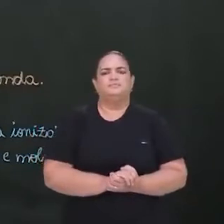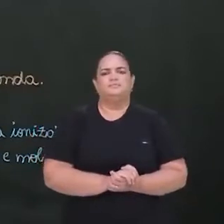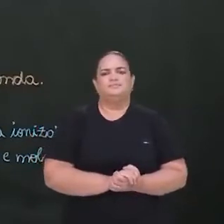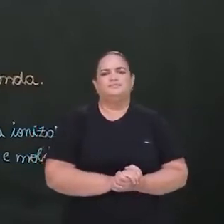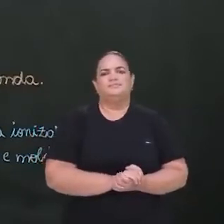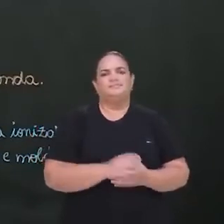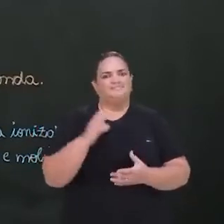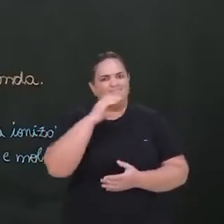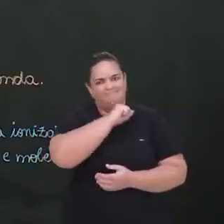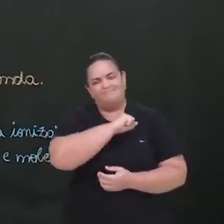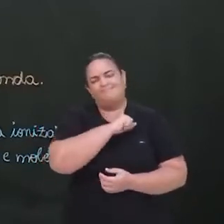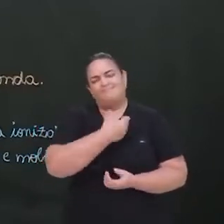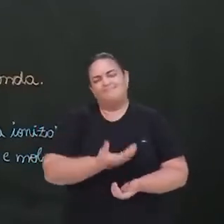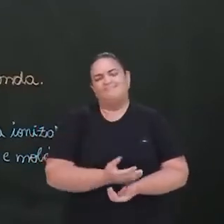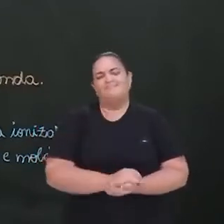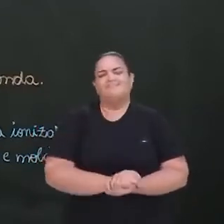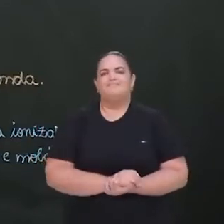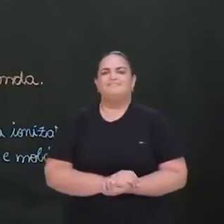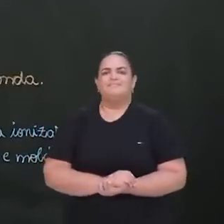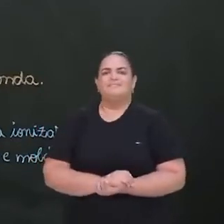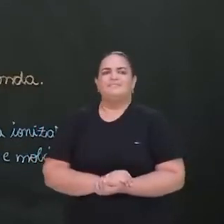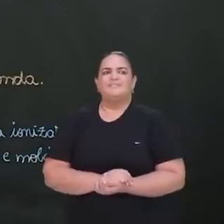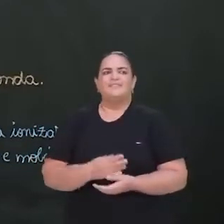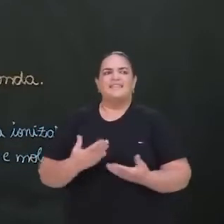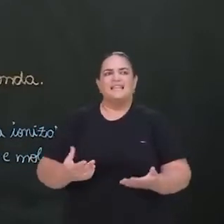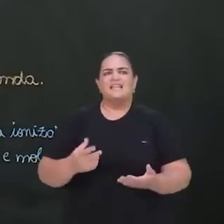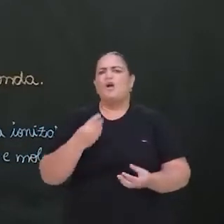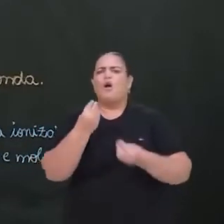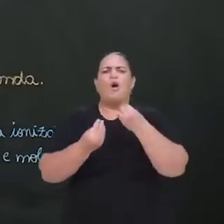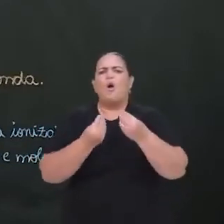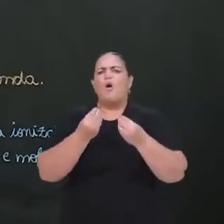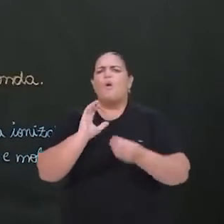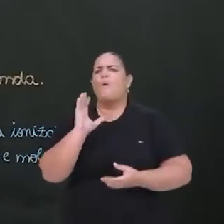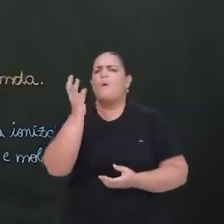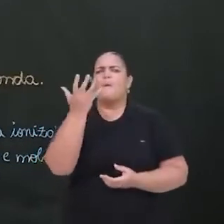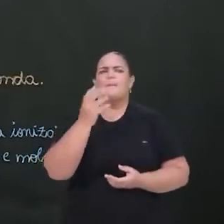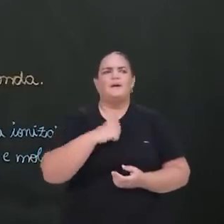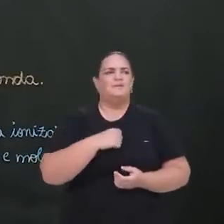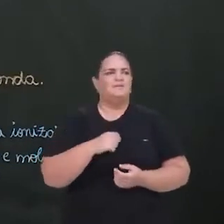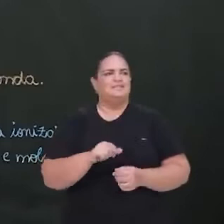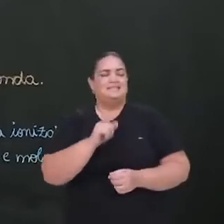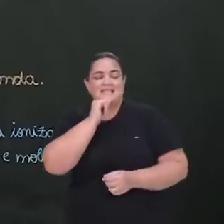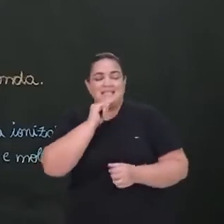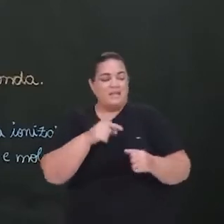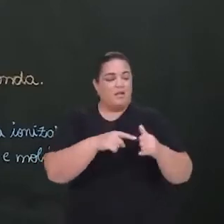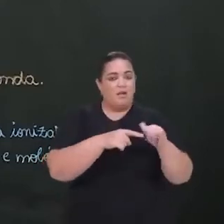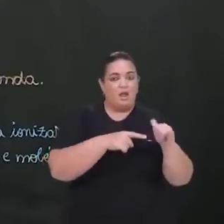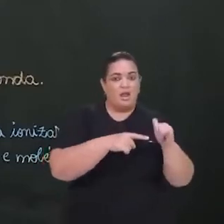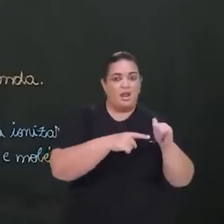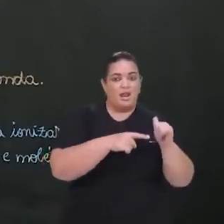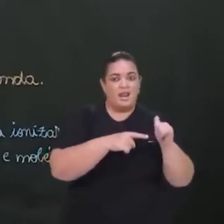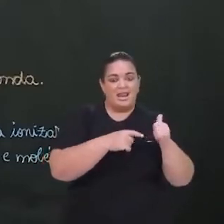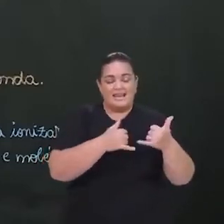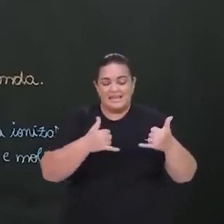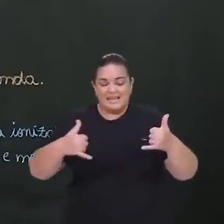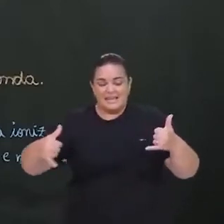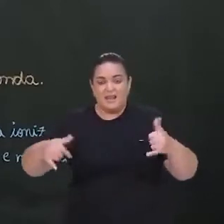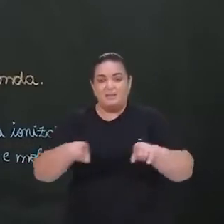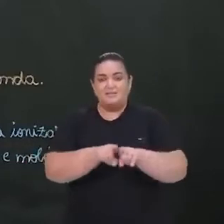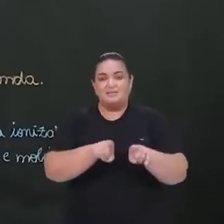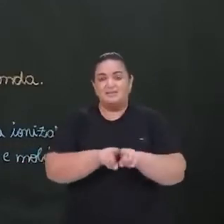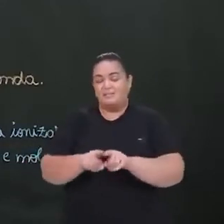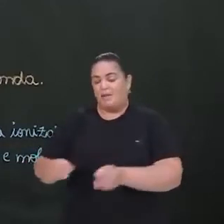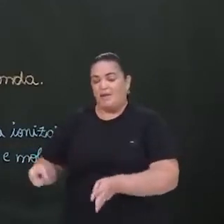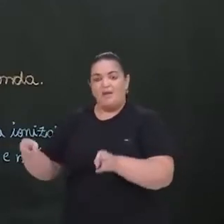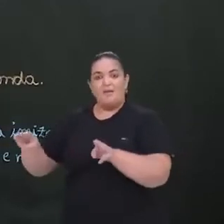por segundo. Então, é muito rápido. Elas resultam da liberação das fontes de energias elétricas